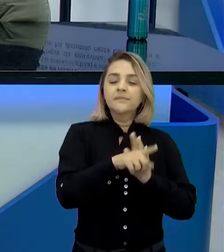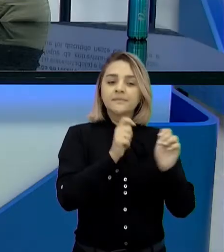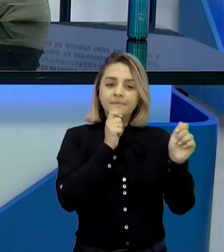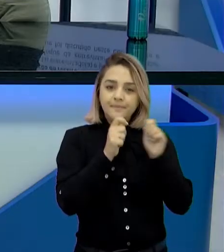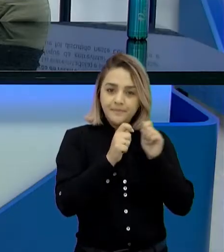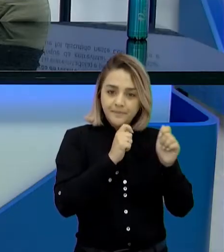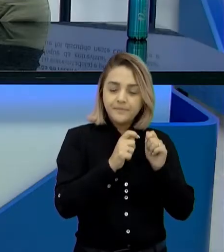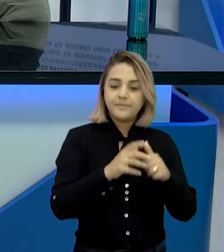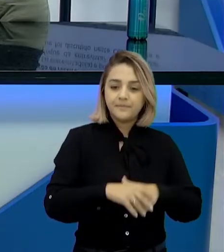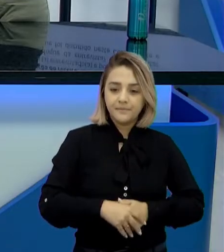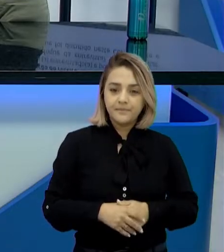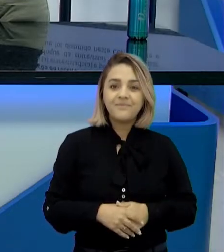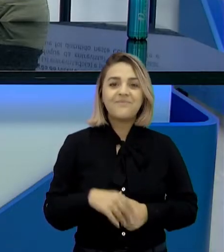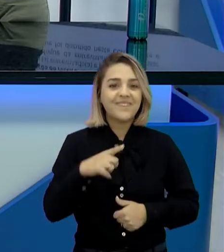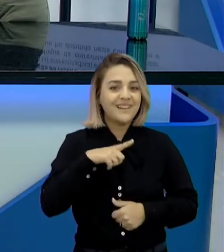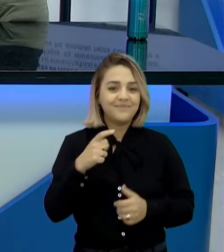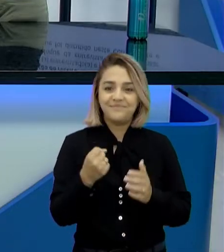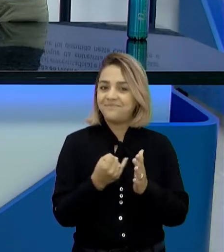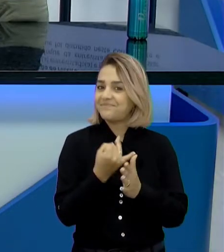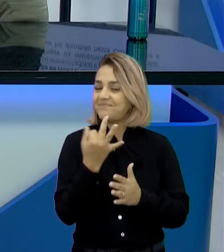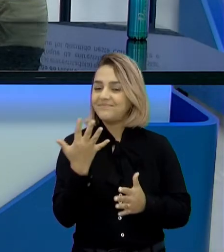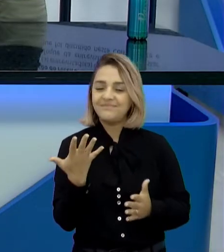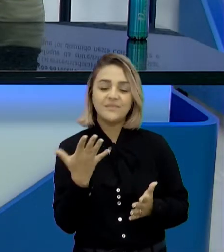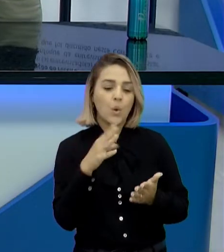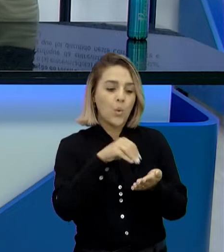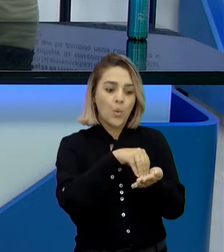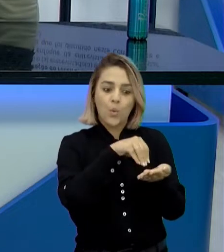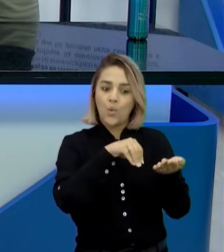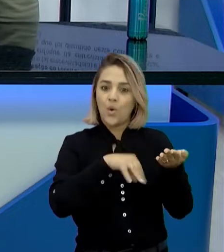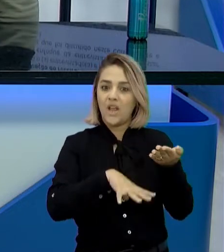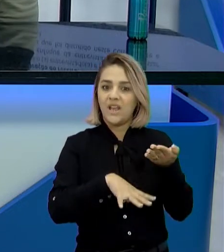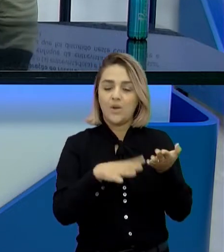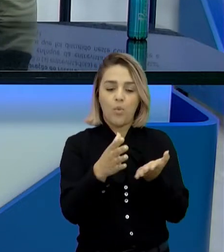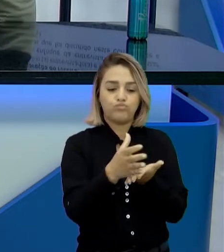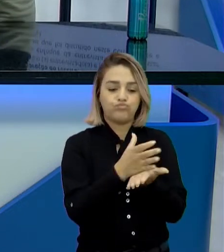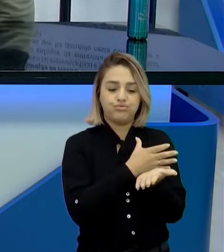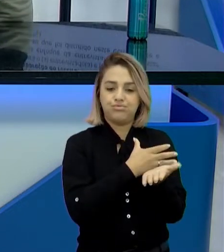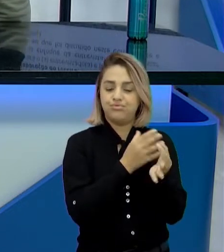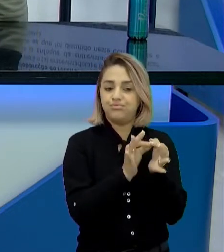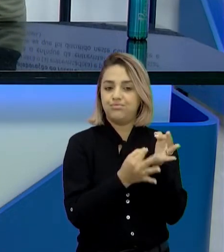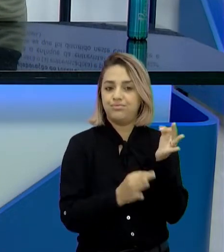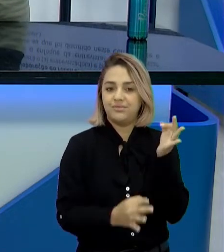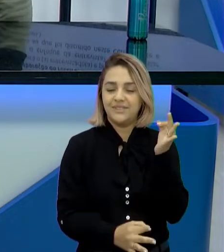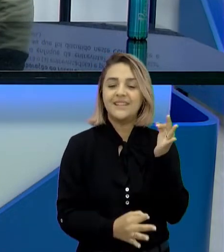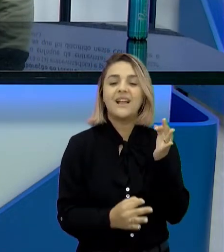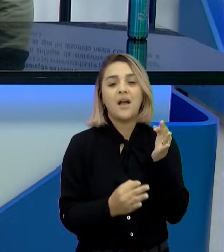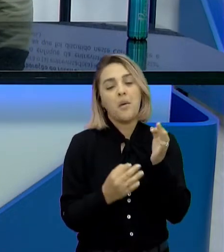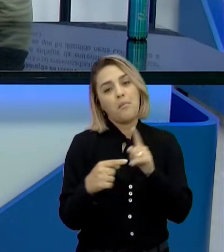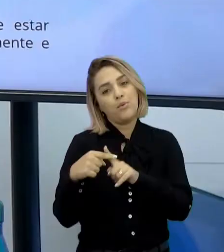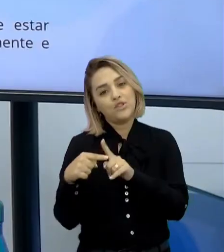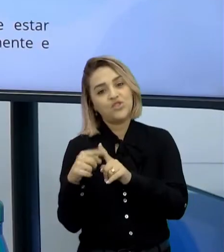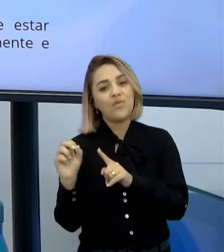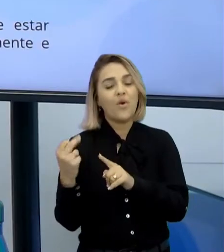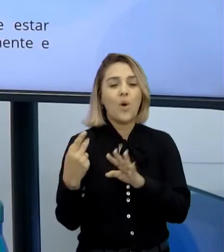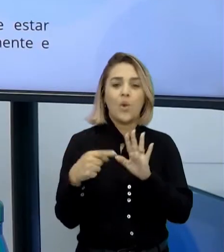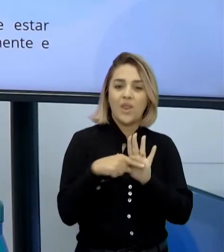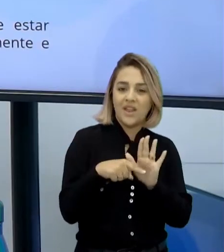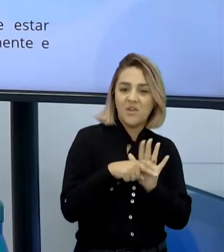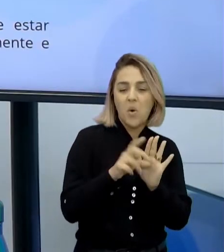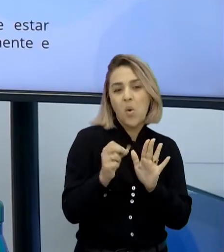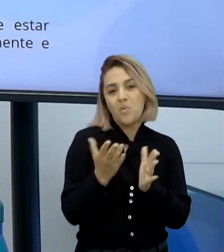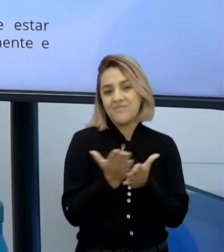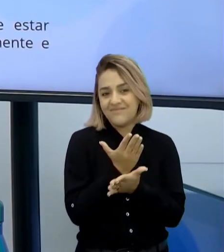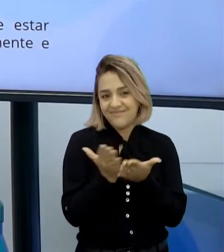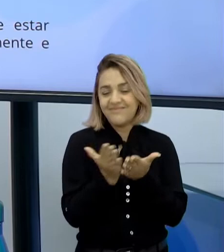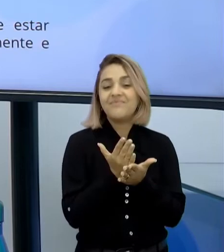aí muitas coisas, um currículo, digamos assim, muito grande, positivo ou negativo, ou meio a meio,